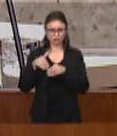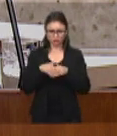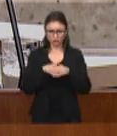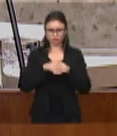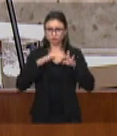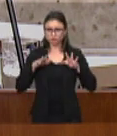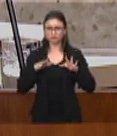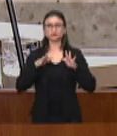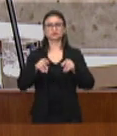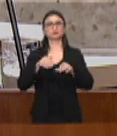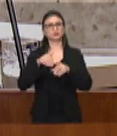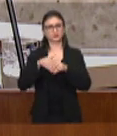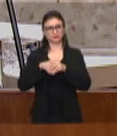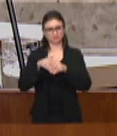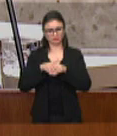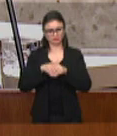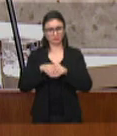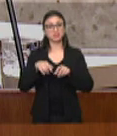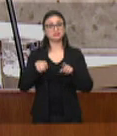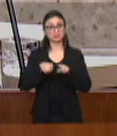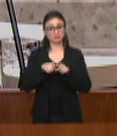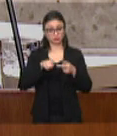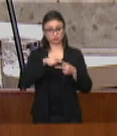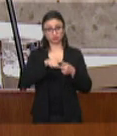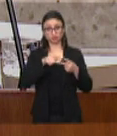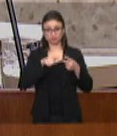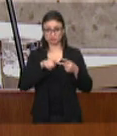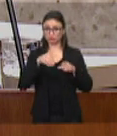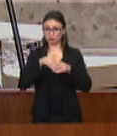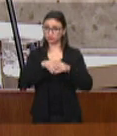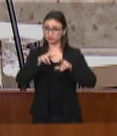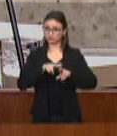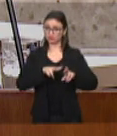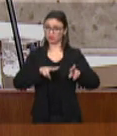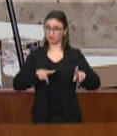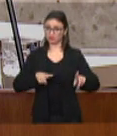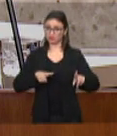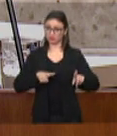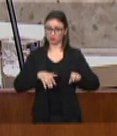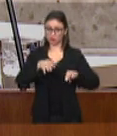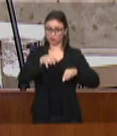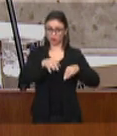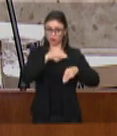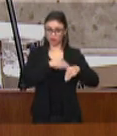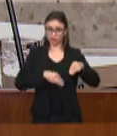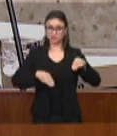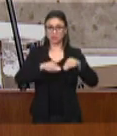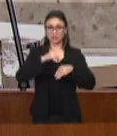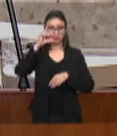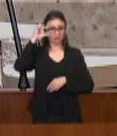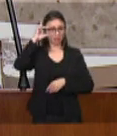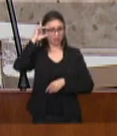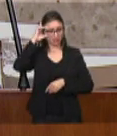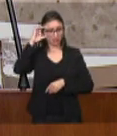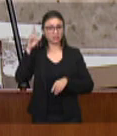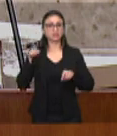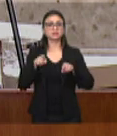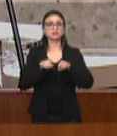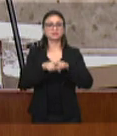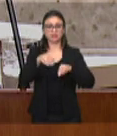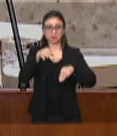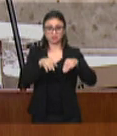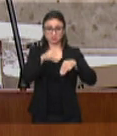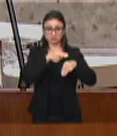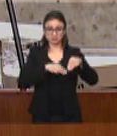que me precederam, inclusive dos dois votos divergentes, porque tanto o ministro André Mendonça quanto o ministro